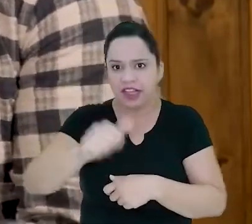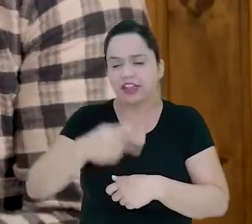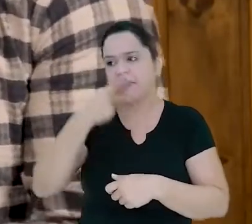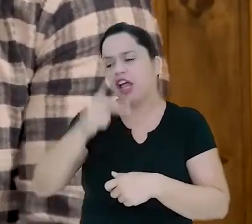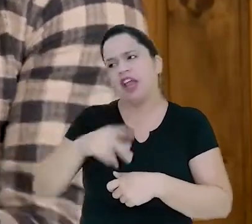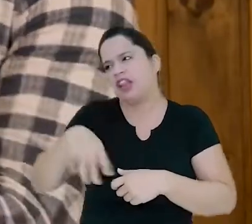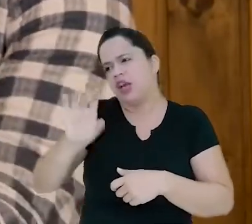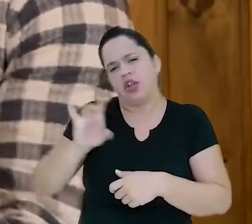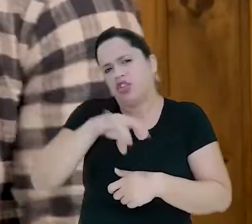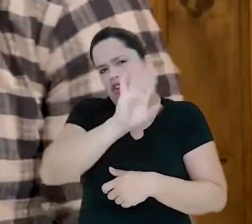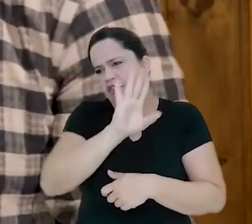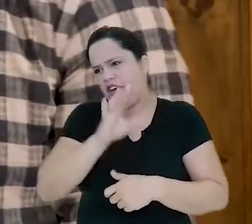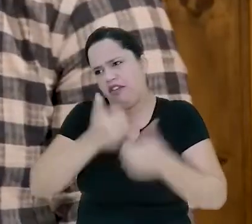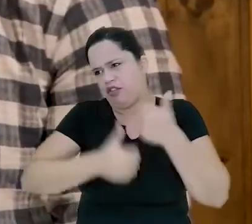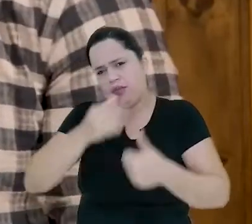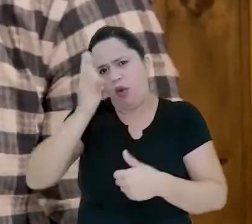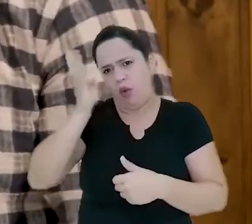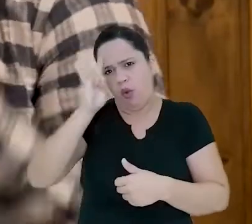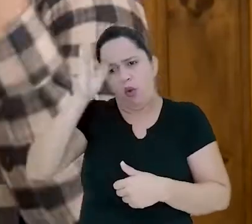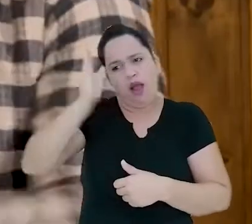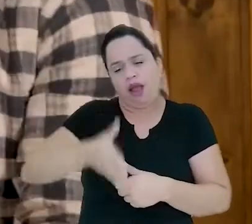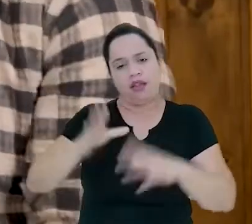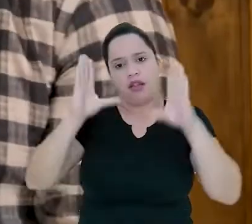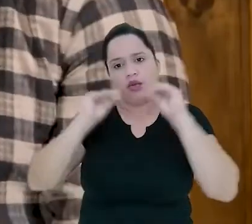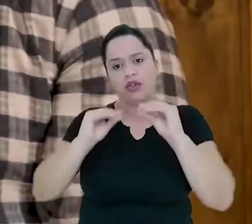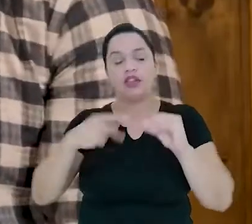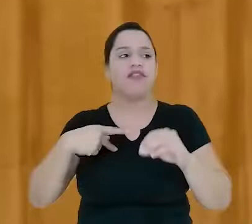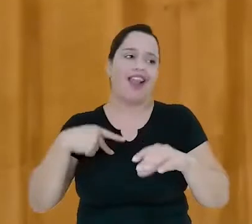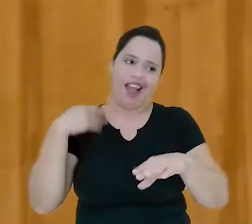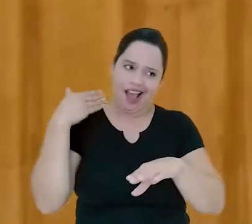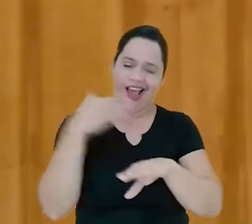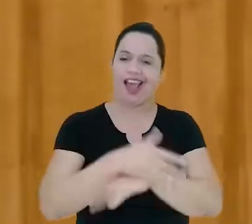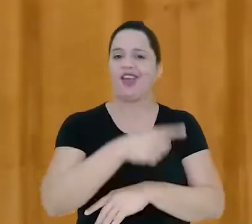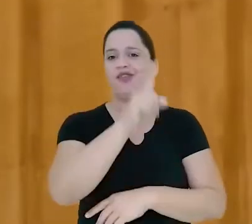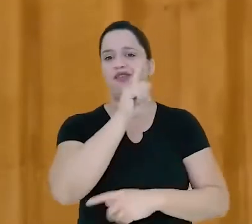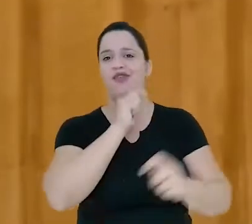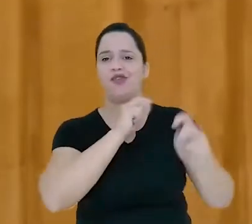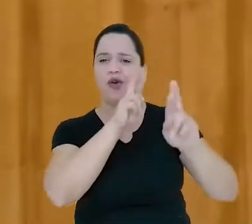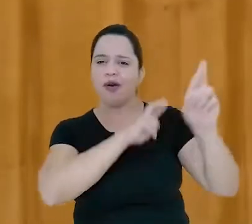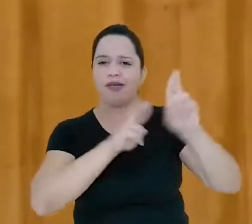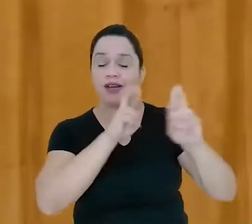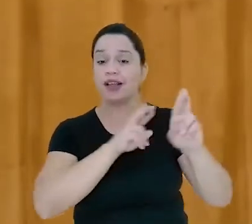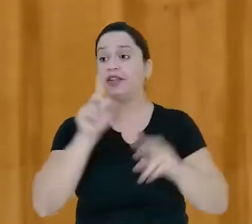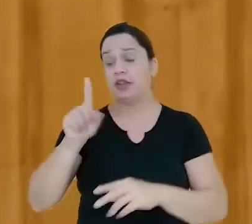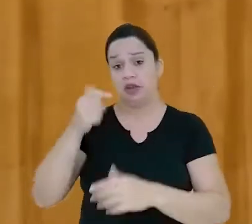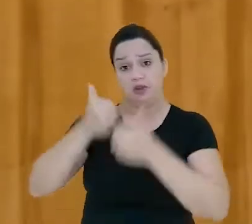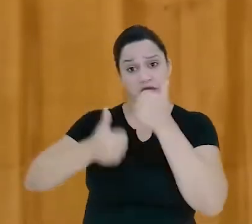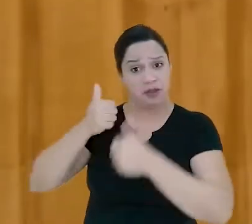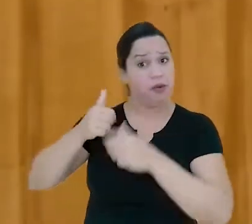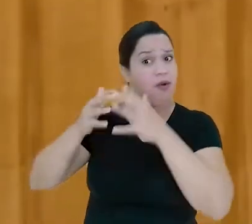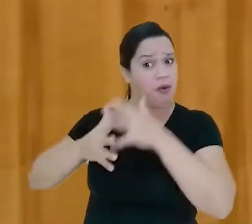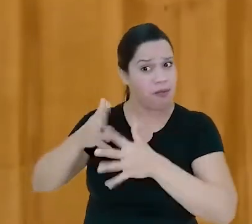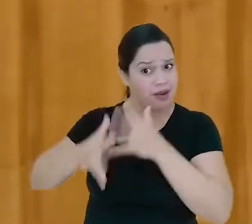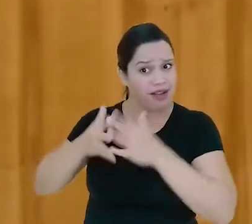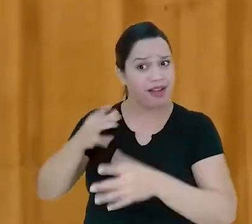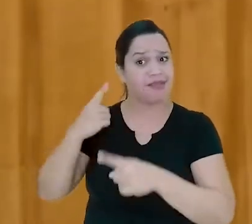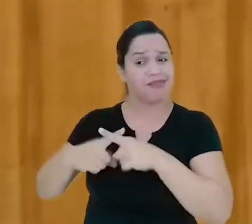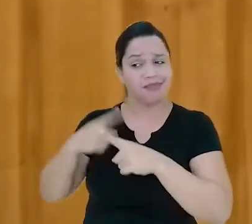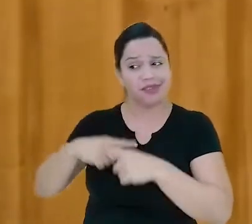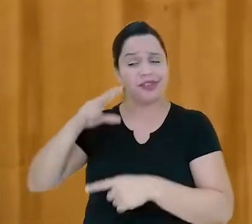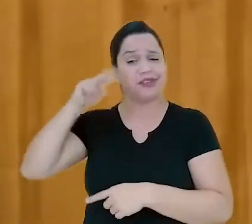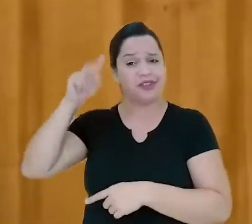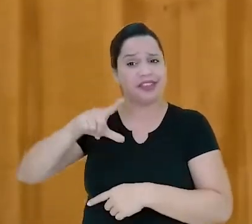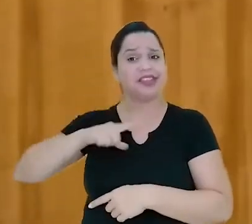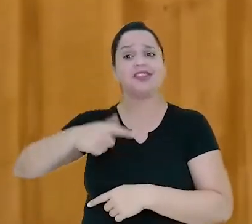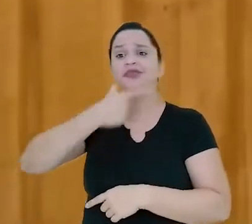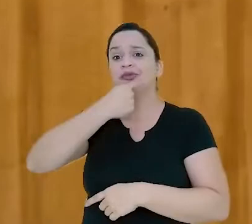falar, querido, não, ele só joga futebol quarta-feira à noite. Você fala, vou entrar no caso. É, essa coisa do futebol é complicado, porque assim, teve uns casos aí que eu peguei